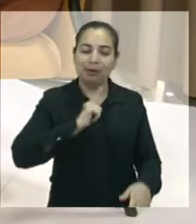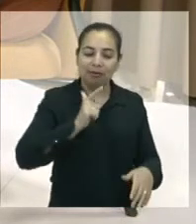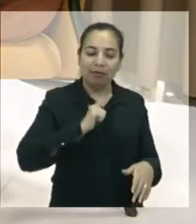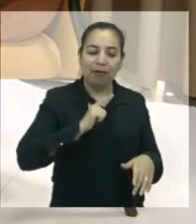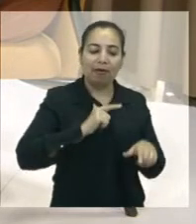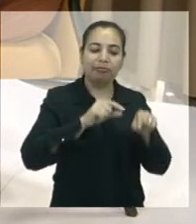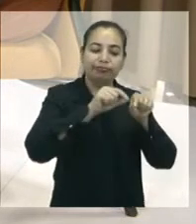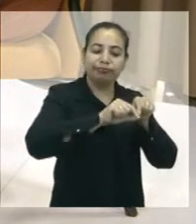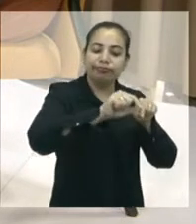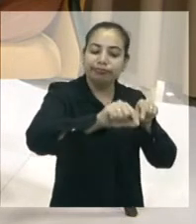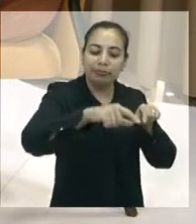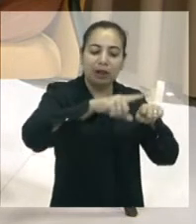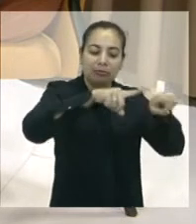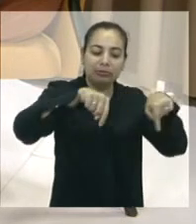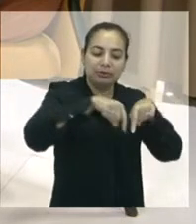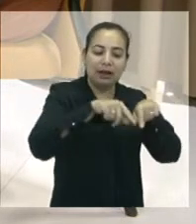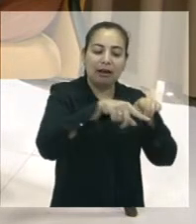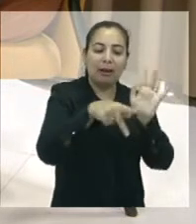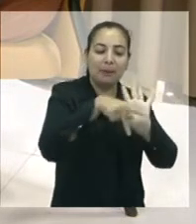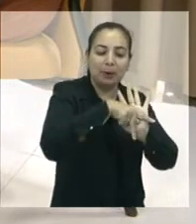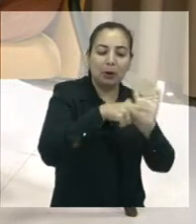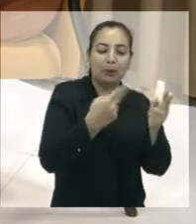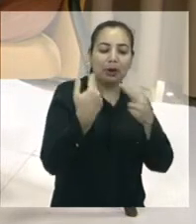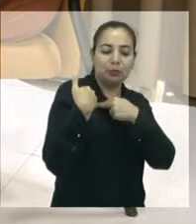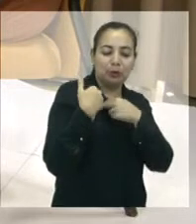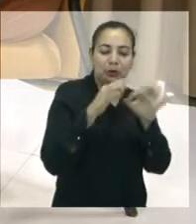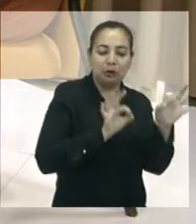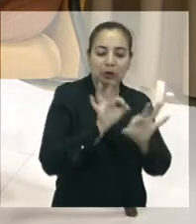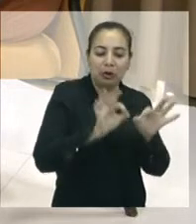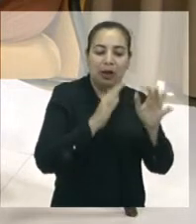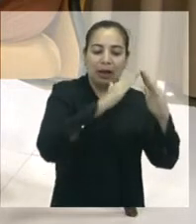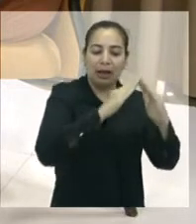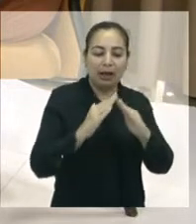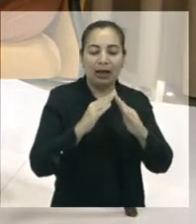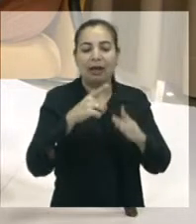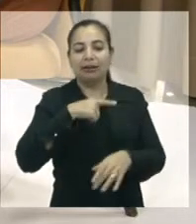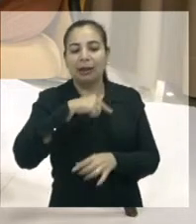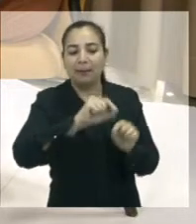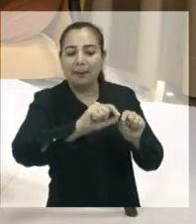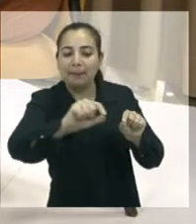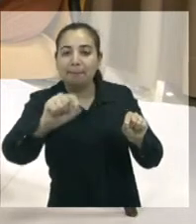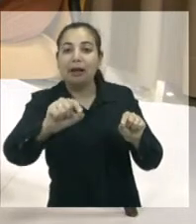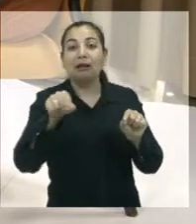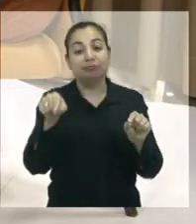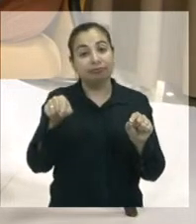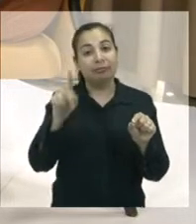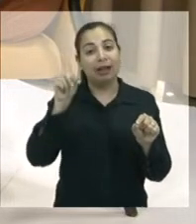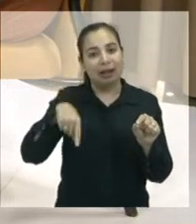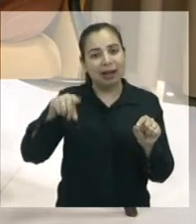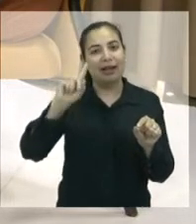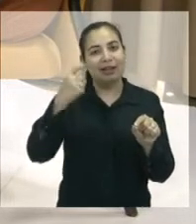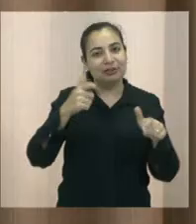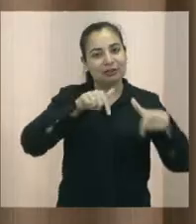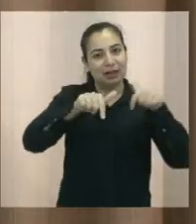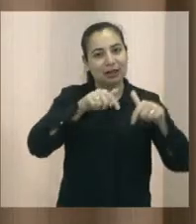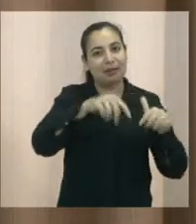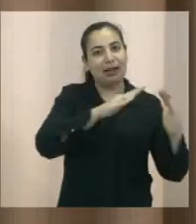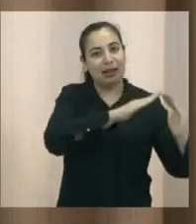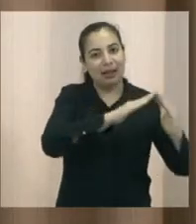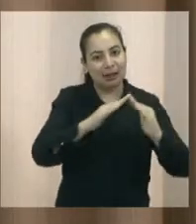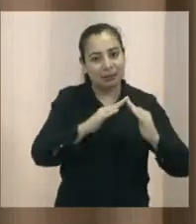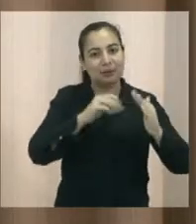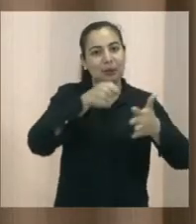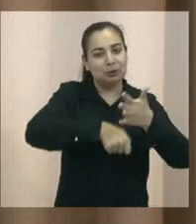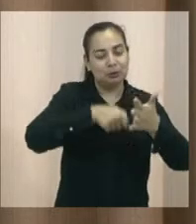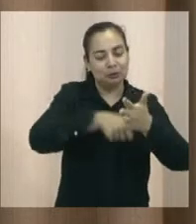do trabalho. Fala um pouquinho para a gente já da sua história como defensora, iniciou em 2006, não é isso? Isso, eu iniciei, bom dia